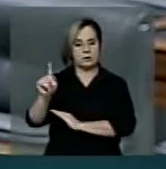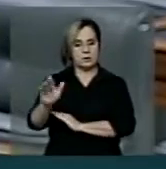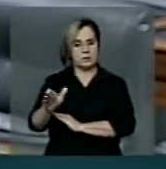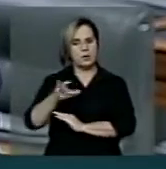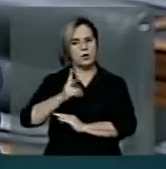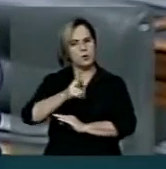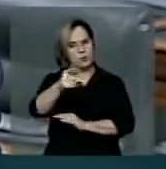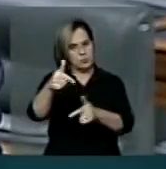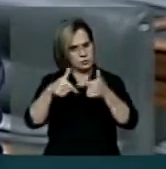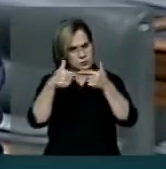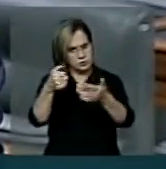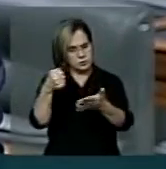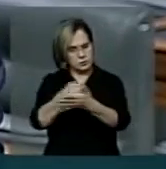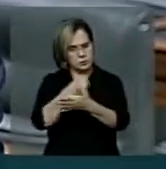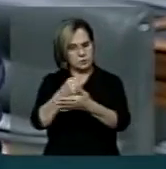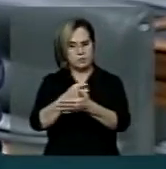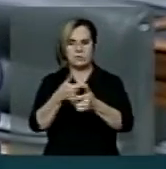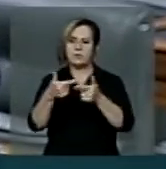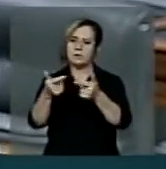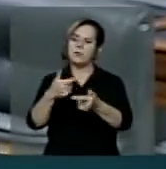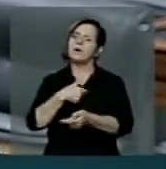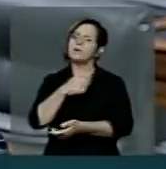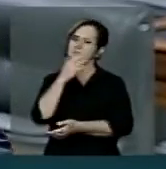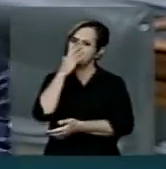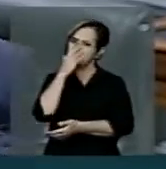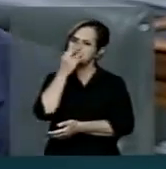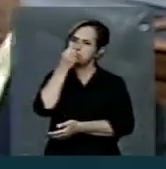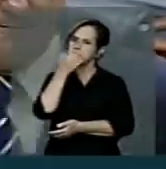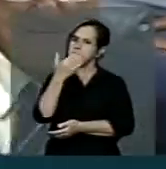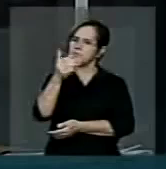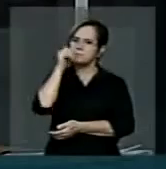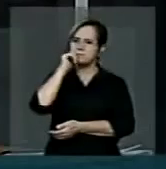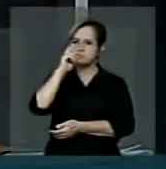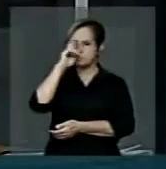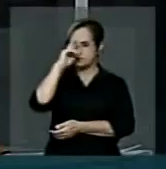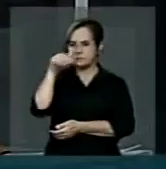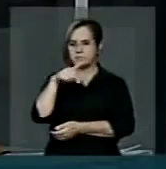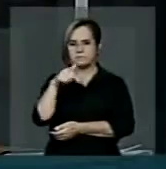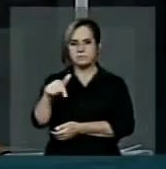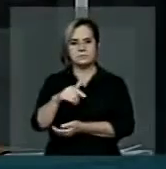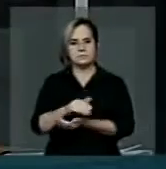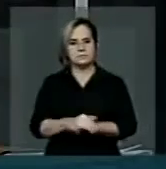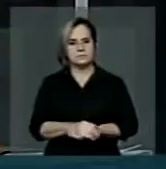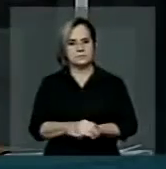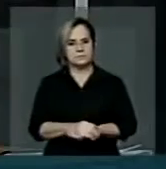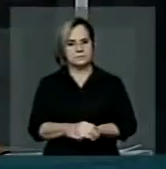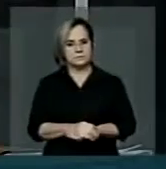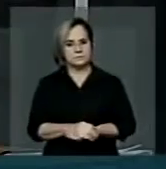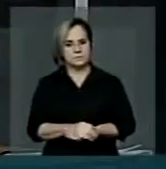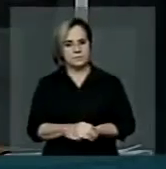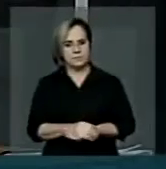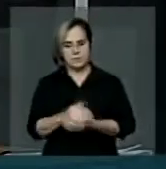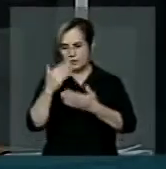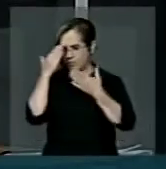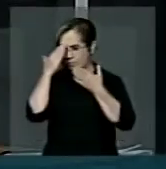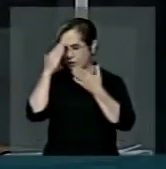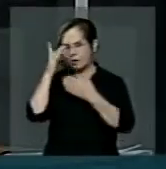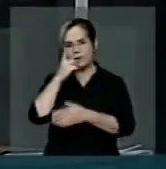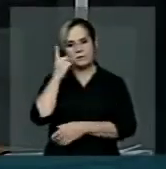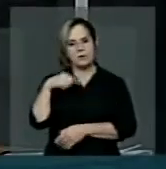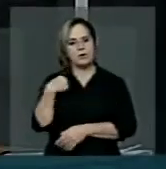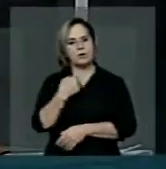nessa luta. Eu admiro a senhora. Obrigada, deputado. Nós temos que travar uma luta nessa